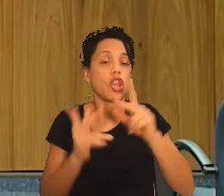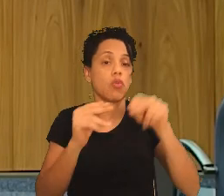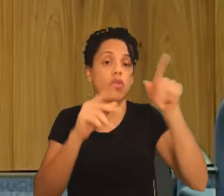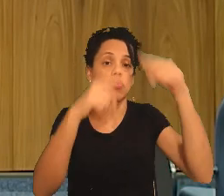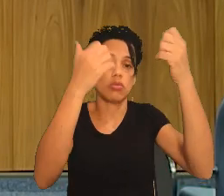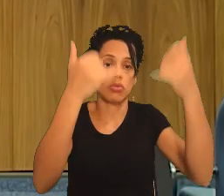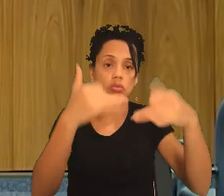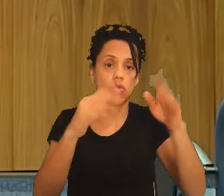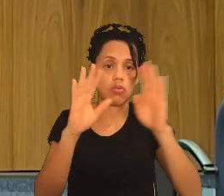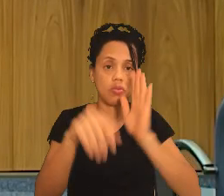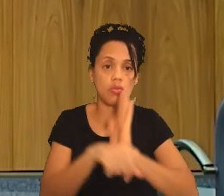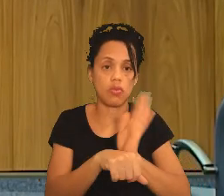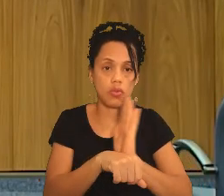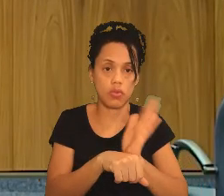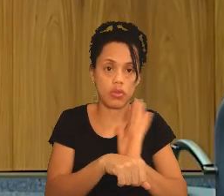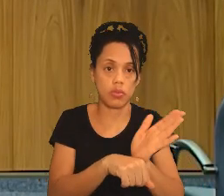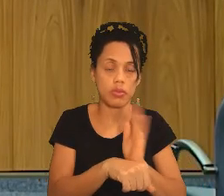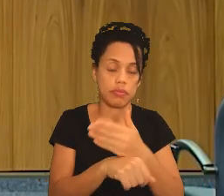necessariamente